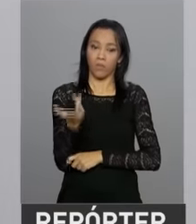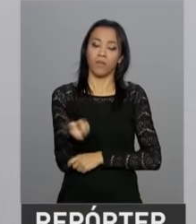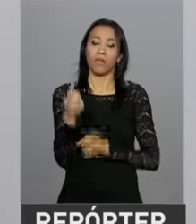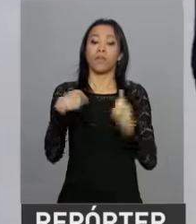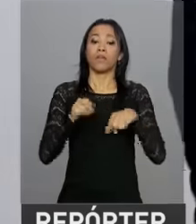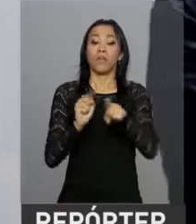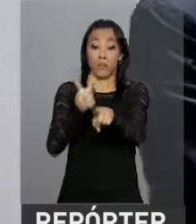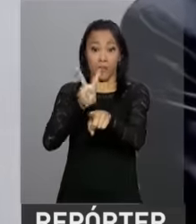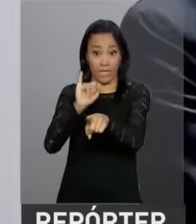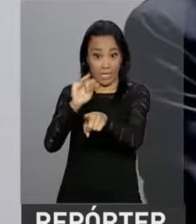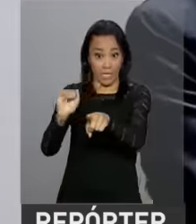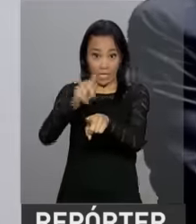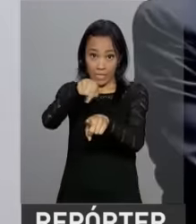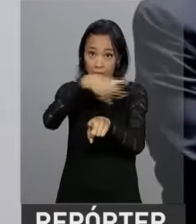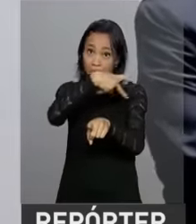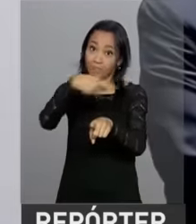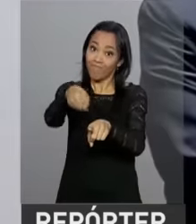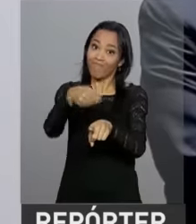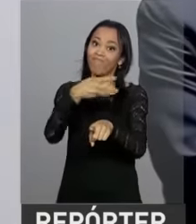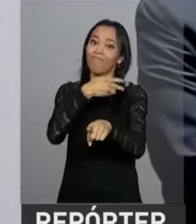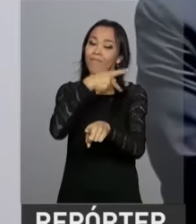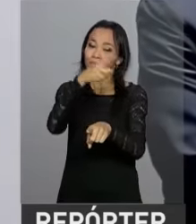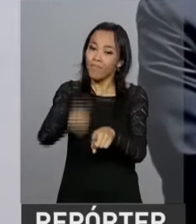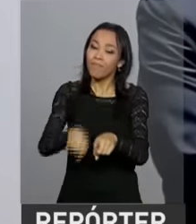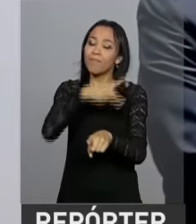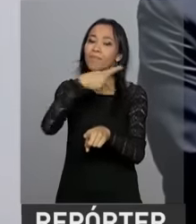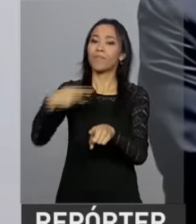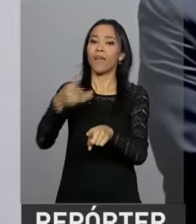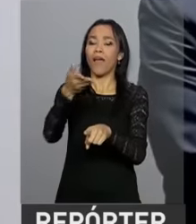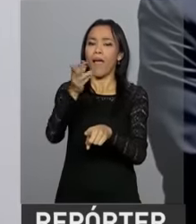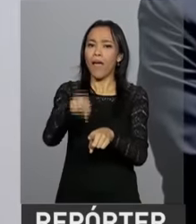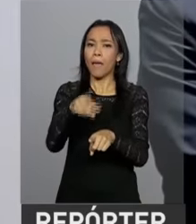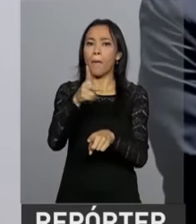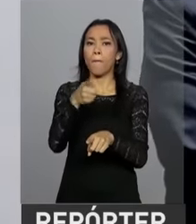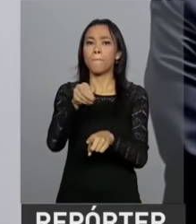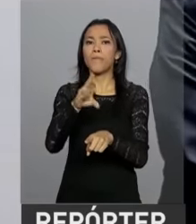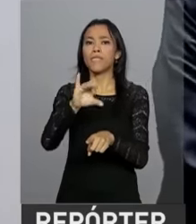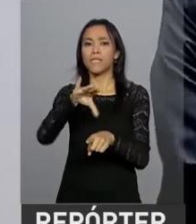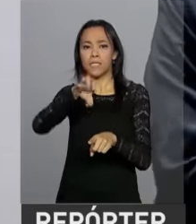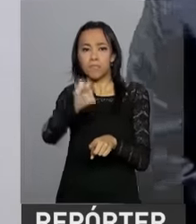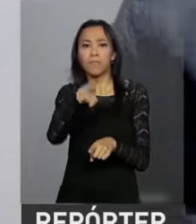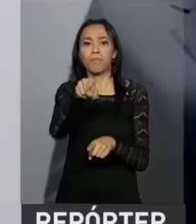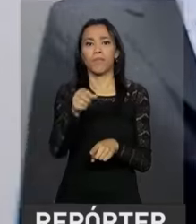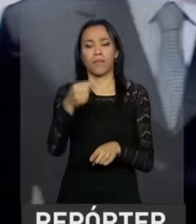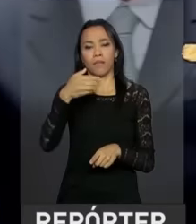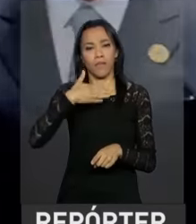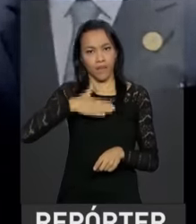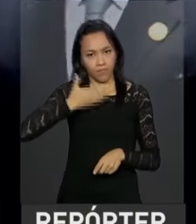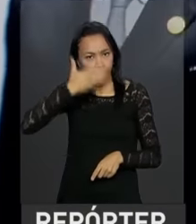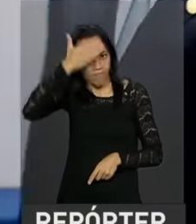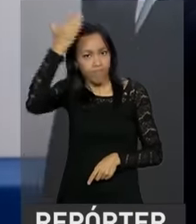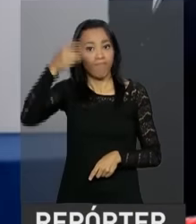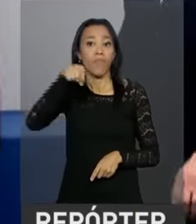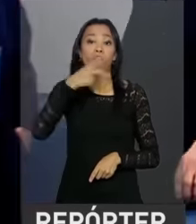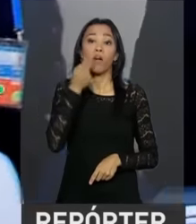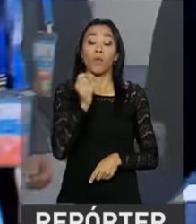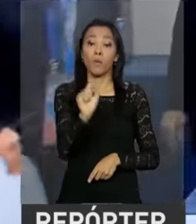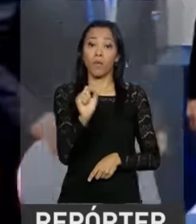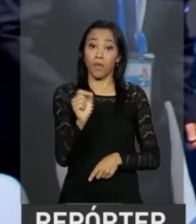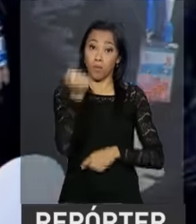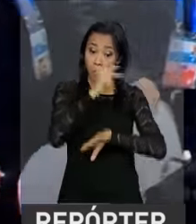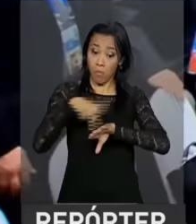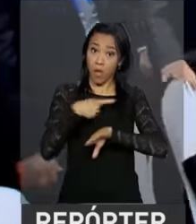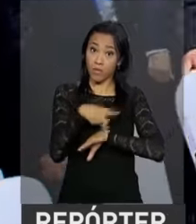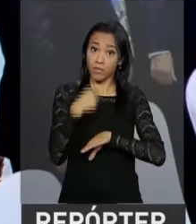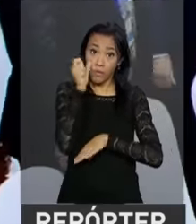vice-primeiro-ministro da Arábia Saudita o príncipe Mohammed Bin salman Michel Temer disse que além de produtos agrícolas o Brasil